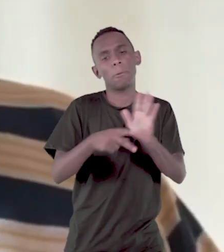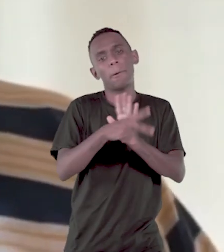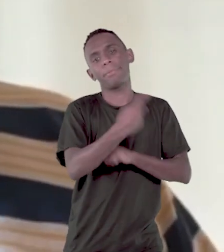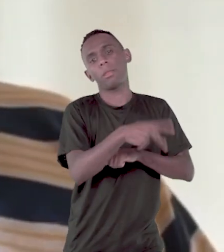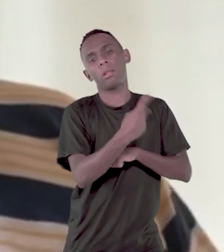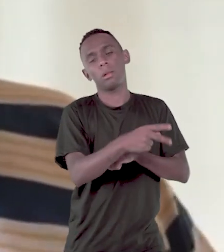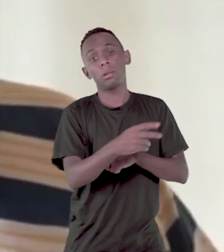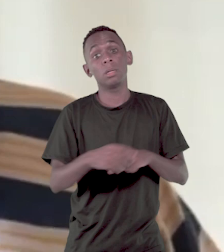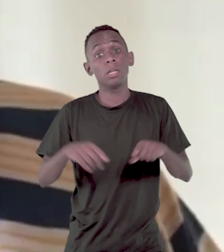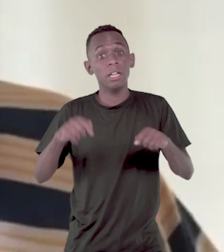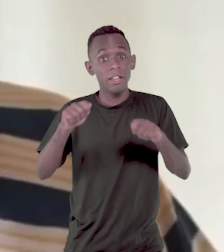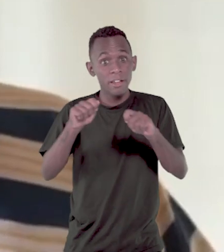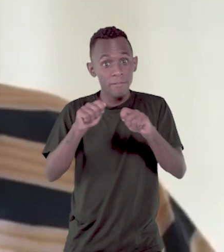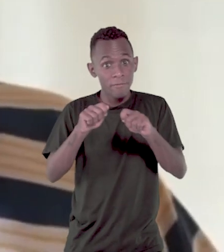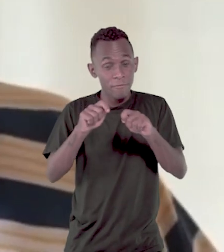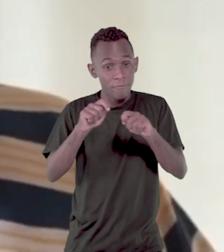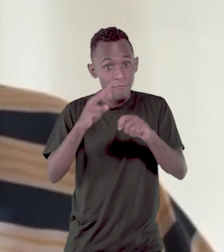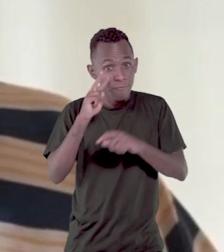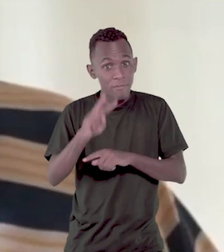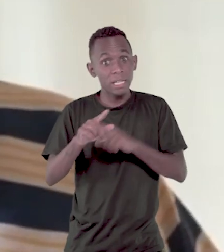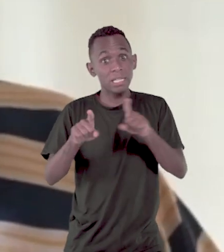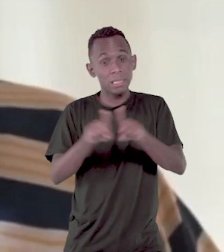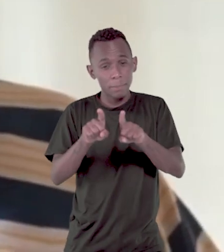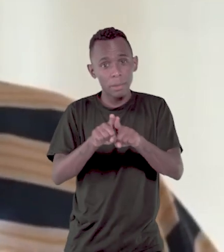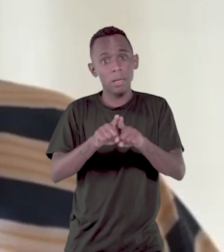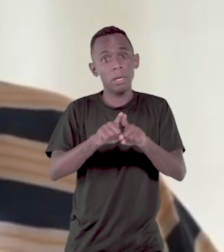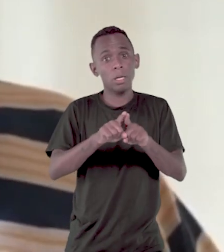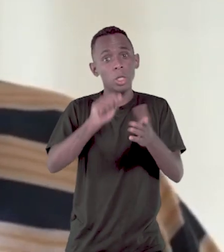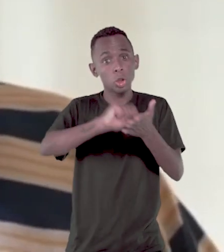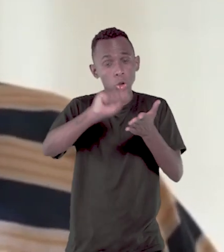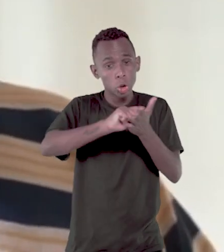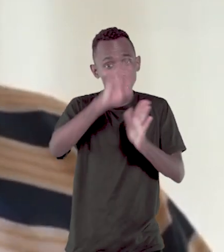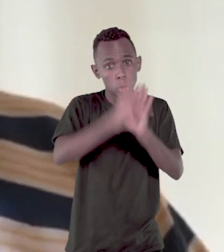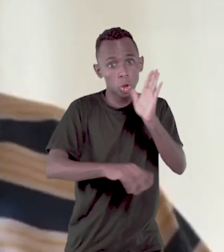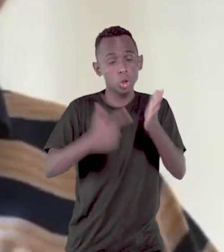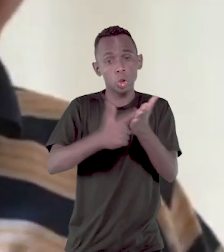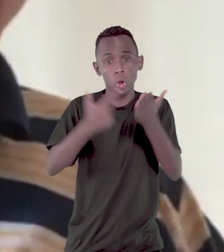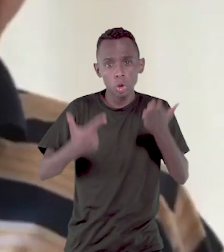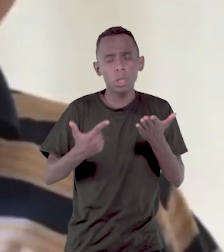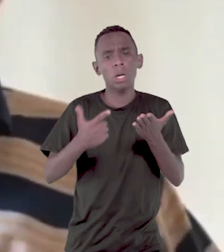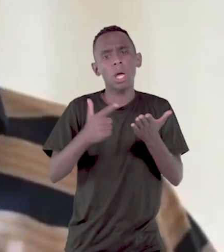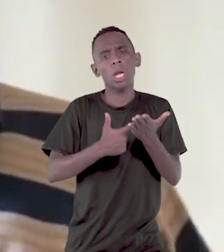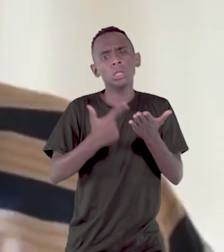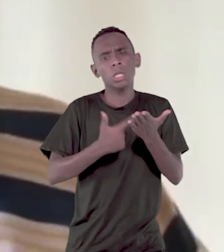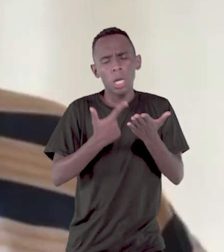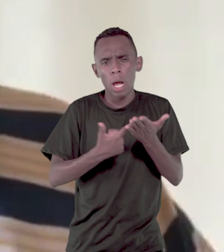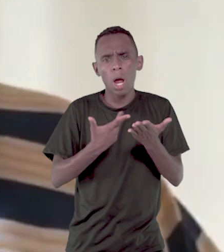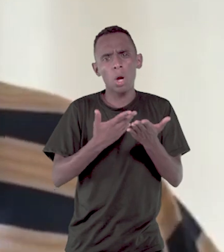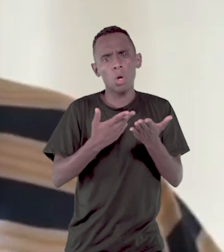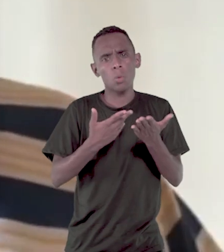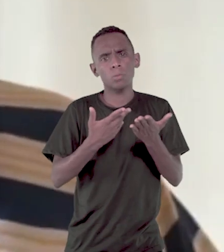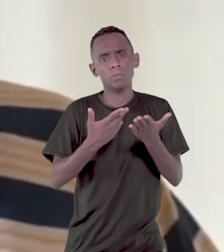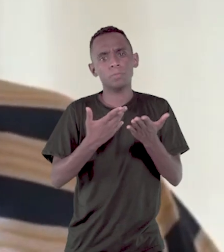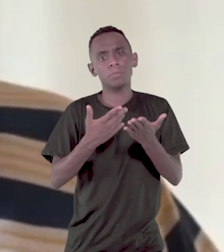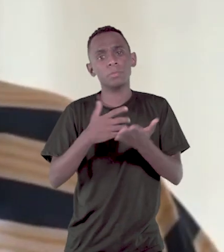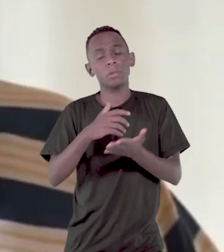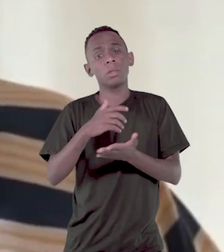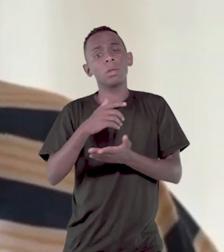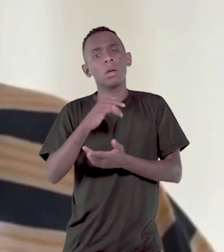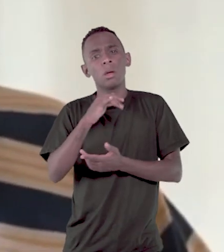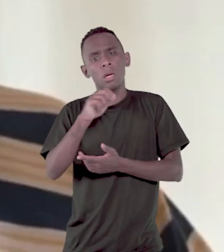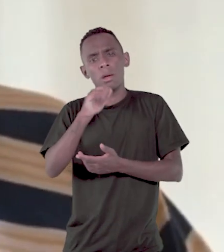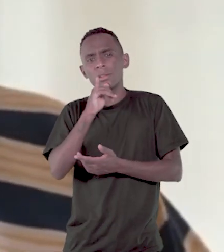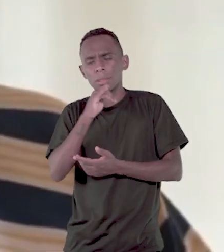né? E você vai ver a produção, né, literária dele, a ponto de o Antônio Cândido,